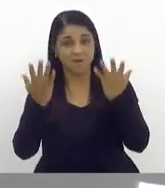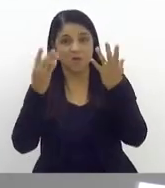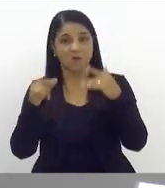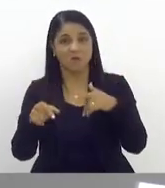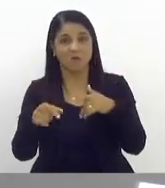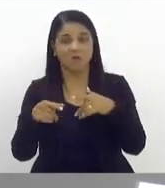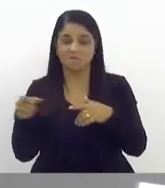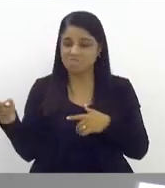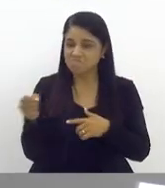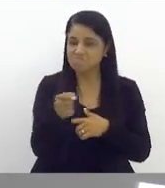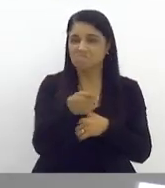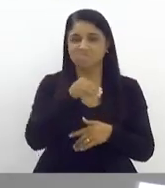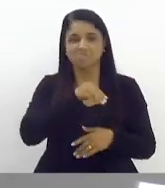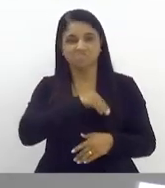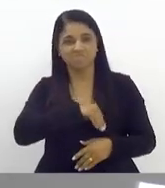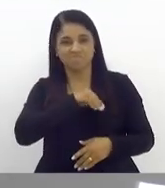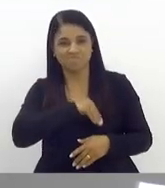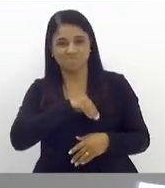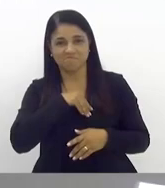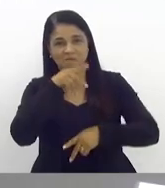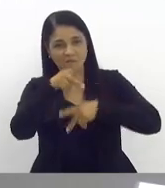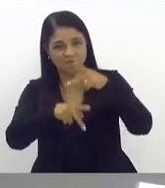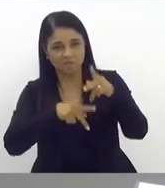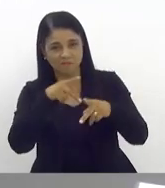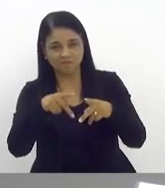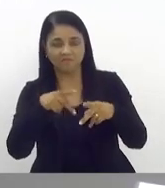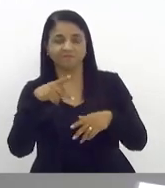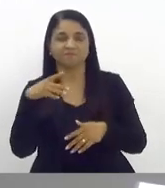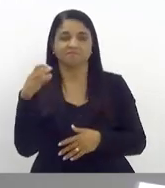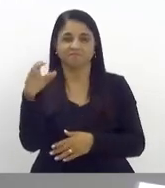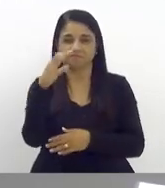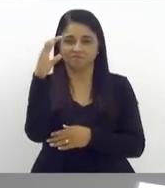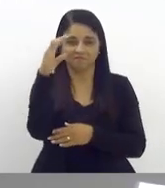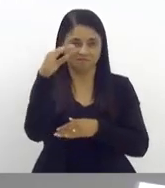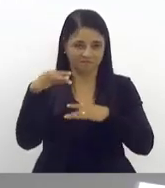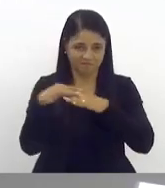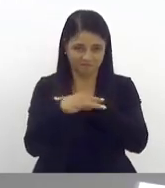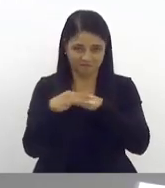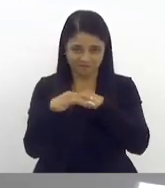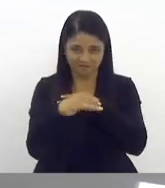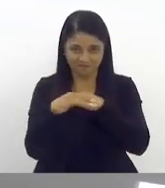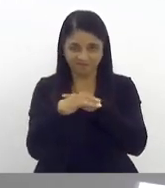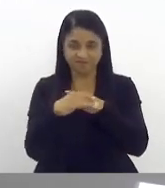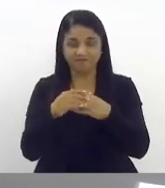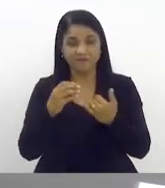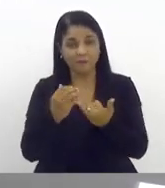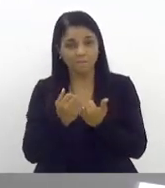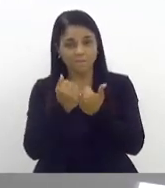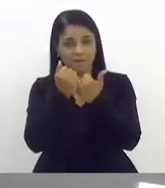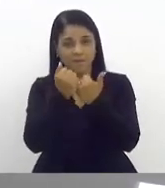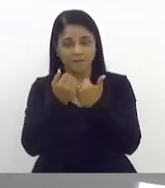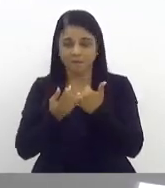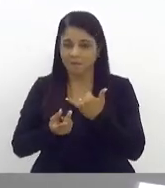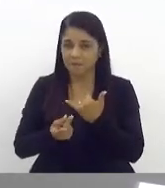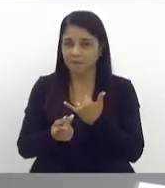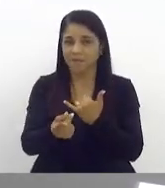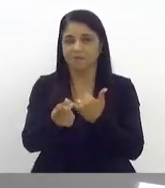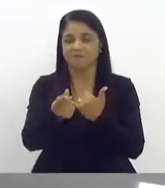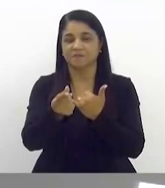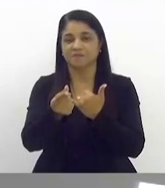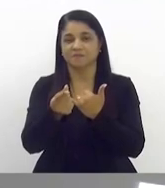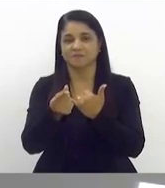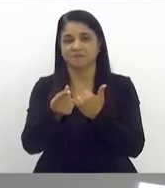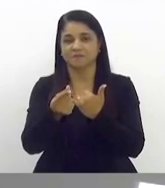emprego, renda para a população da cidade de Niterói. Então, nós colocamos aqui como patrimônio imaterial, sem